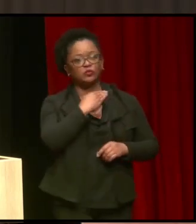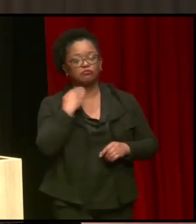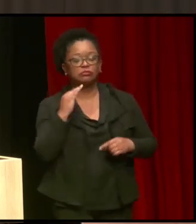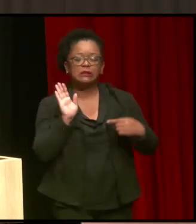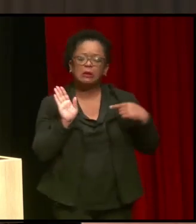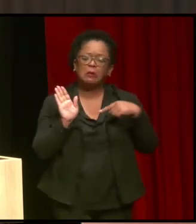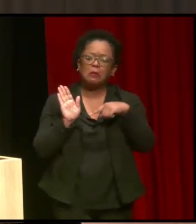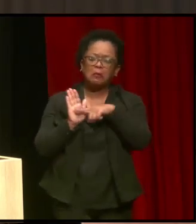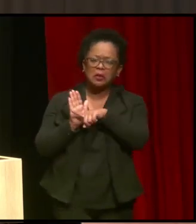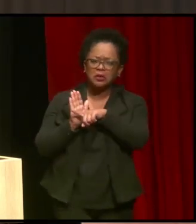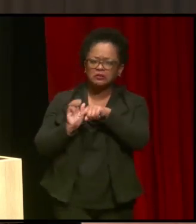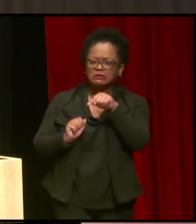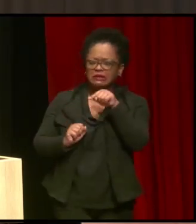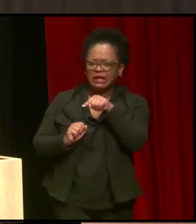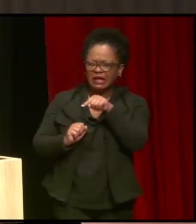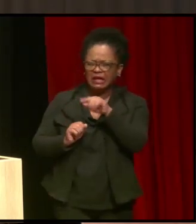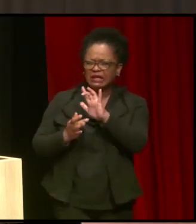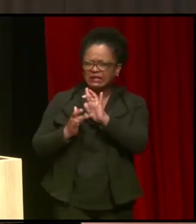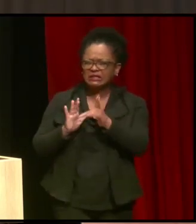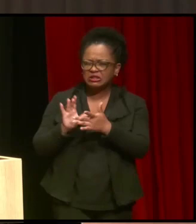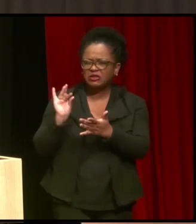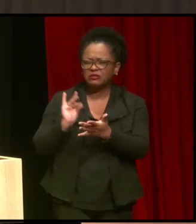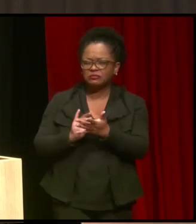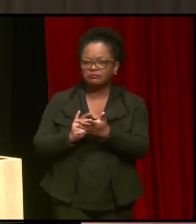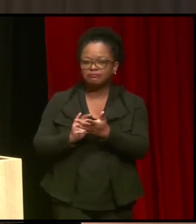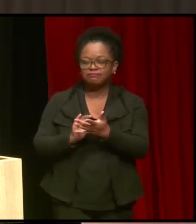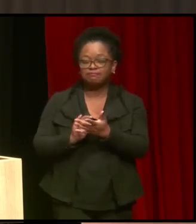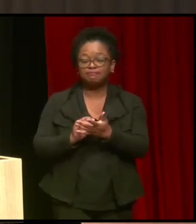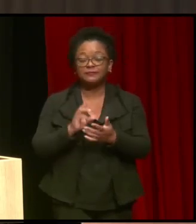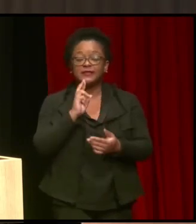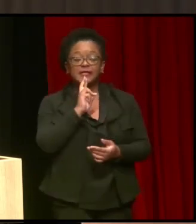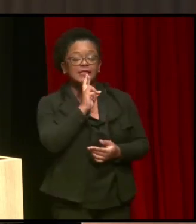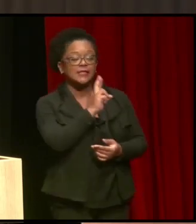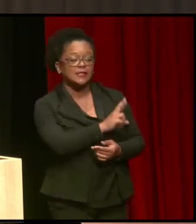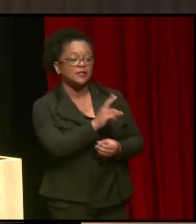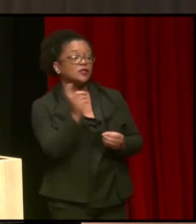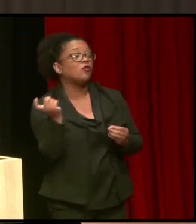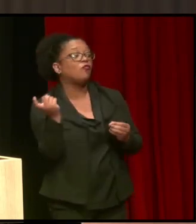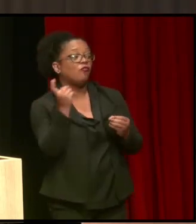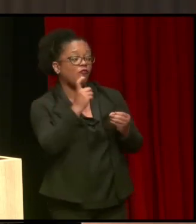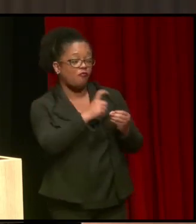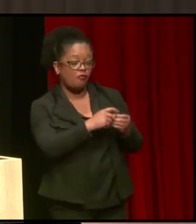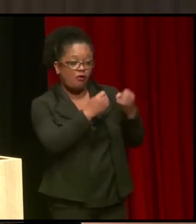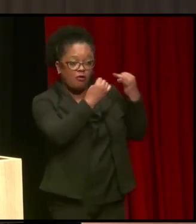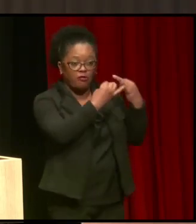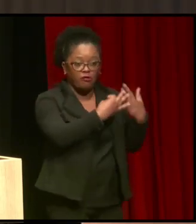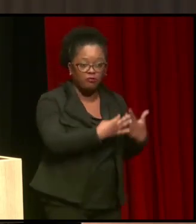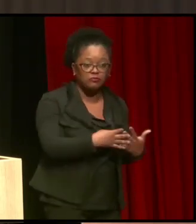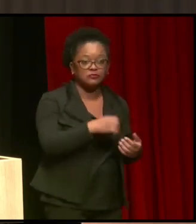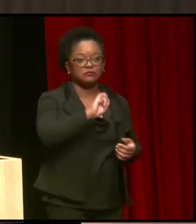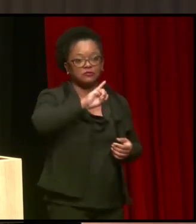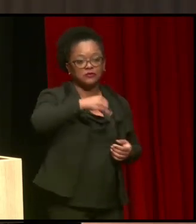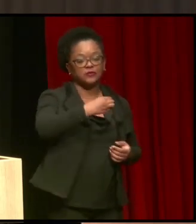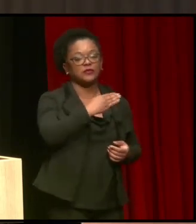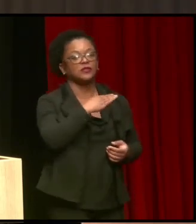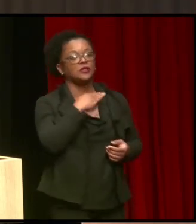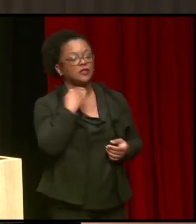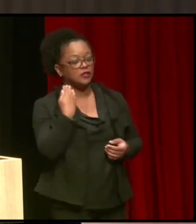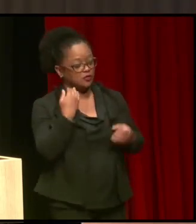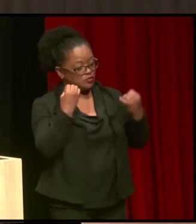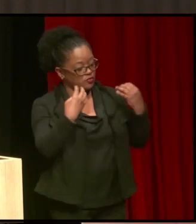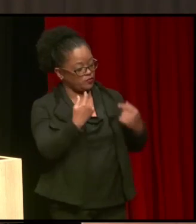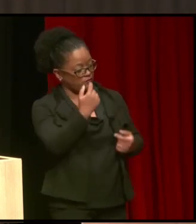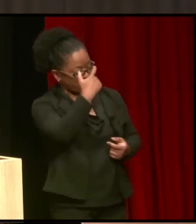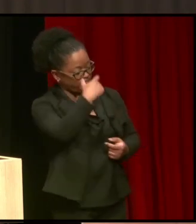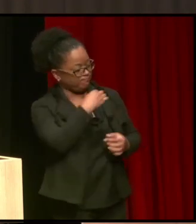de esperar outro, e aí ele disse: voltem e contem a João o que vocês estão ouvindo e vendo. Digam